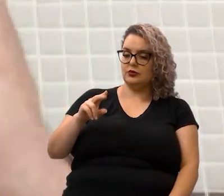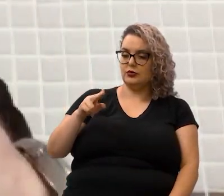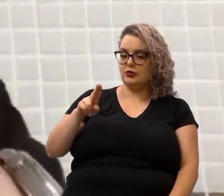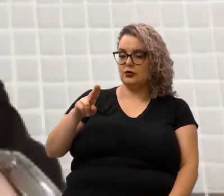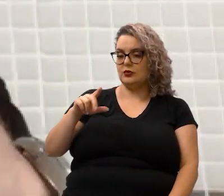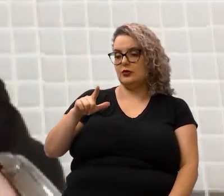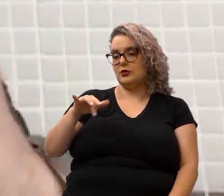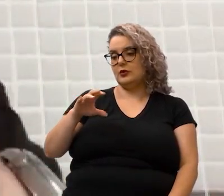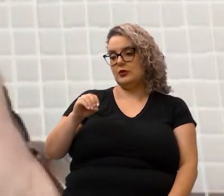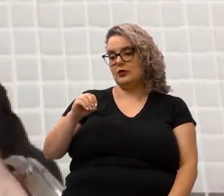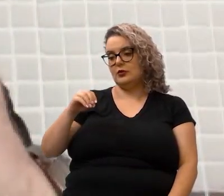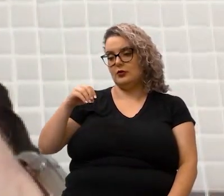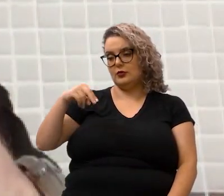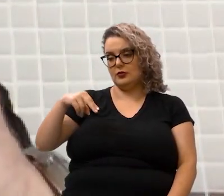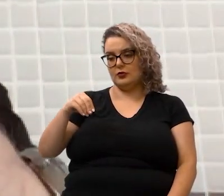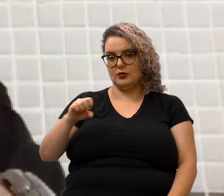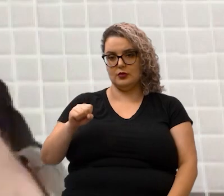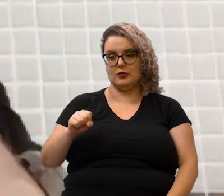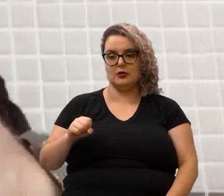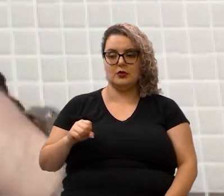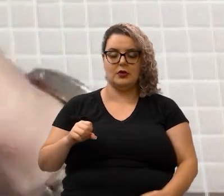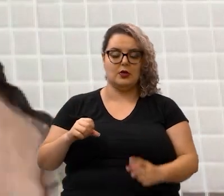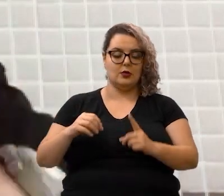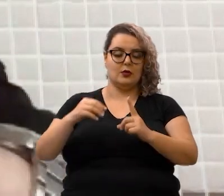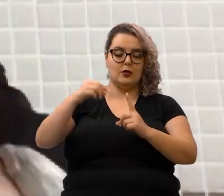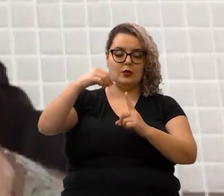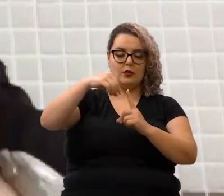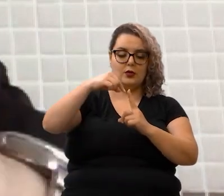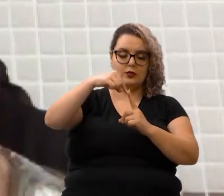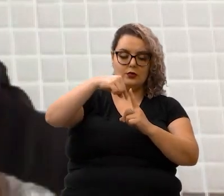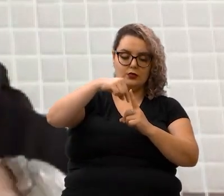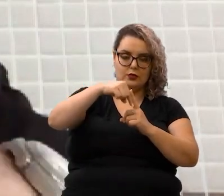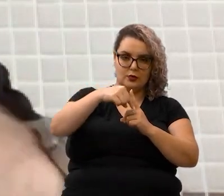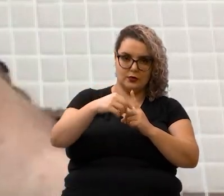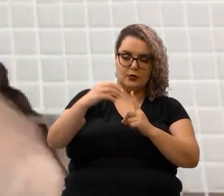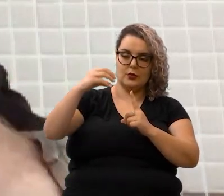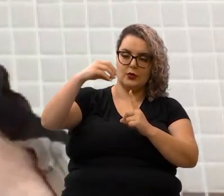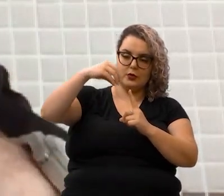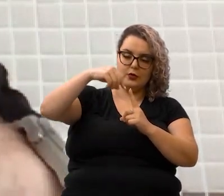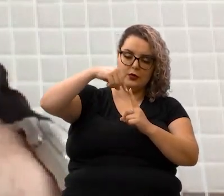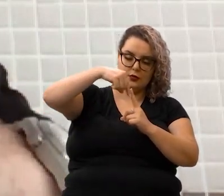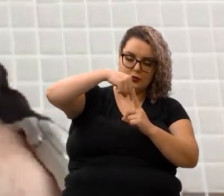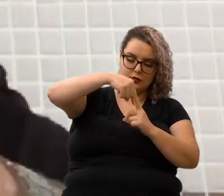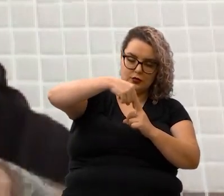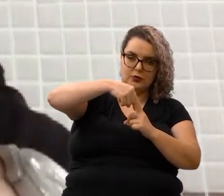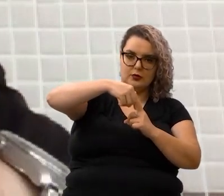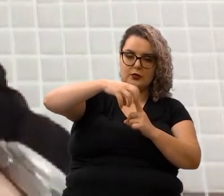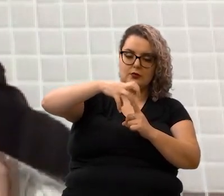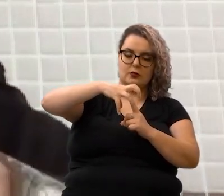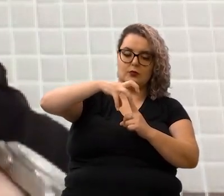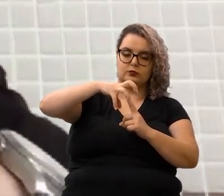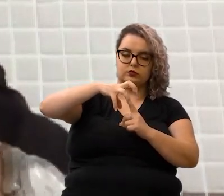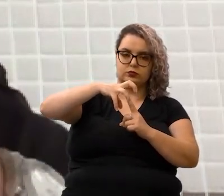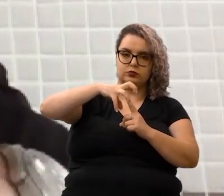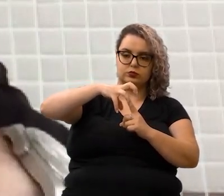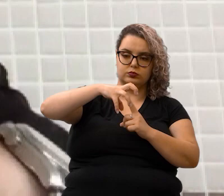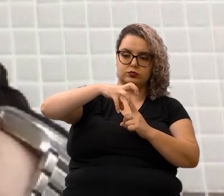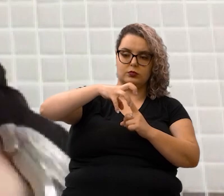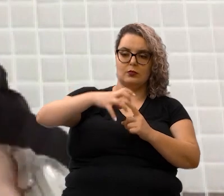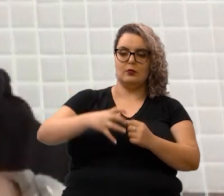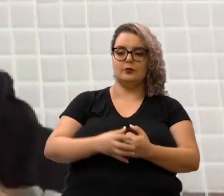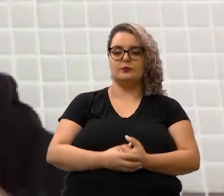a cabeça, a prótese ela se encaixa num cone, e esse cone, como a cabeça era muito grande, esse